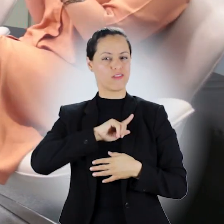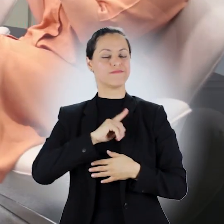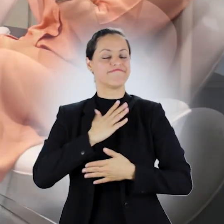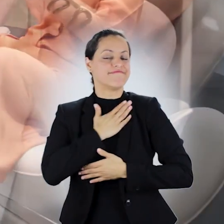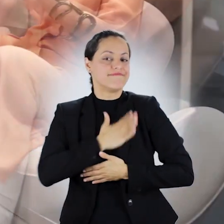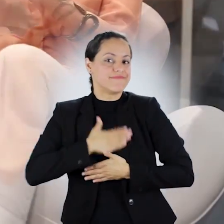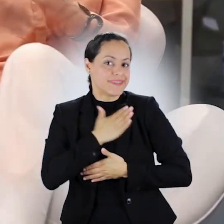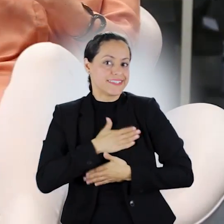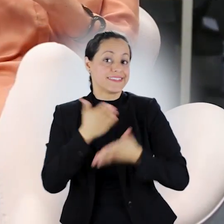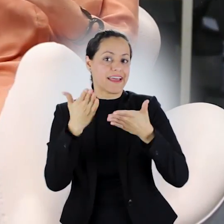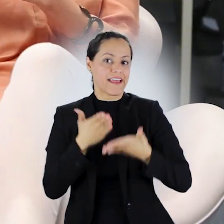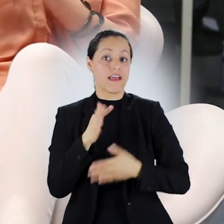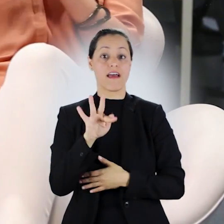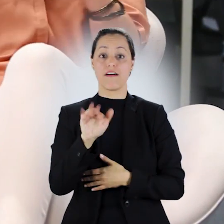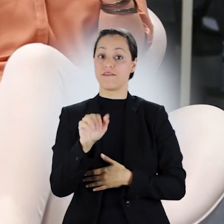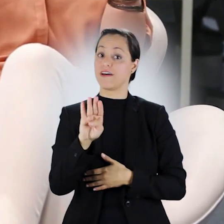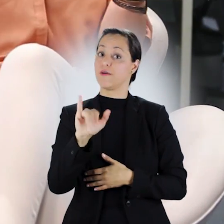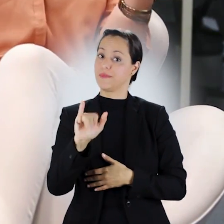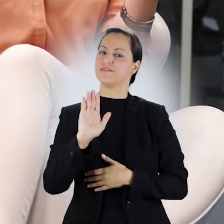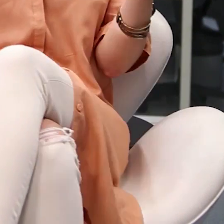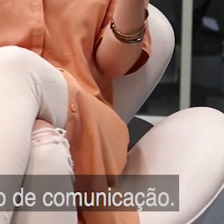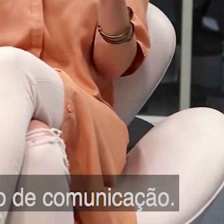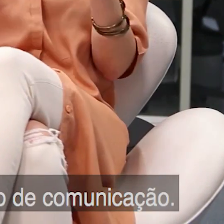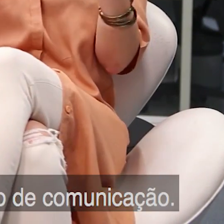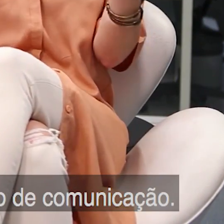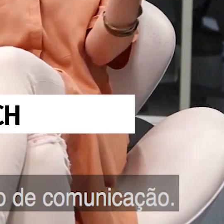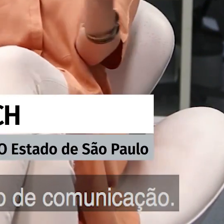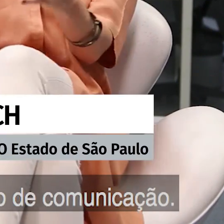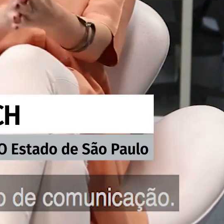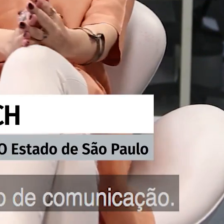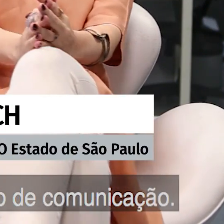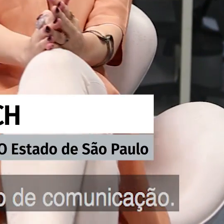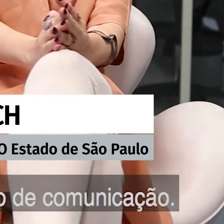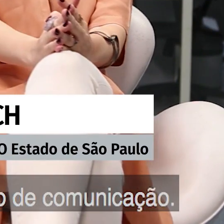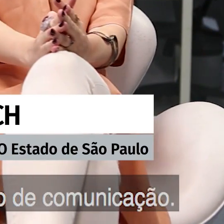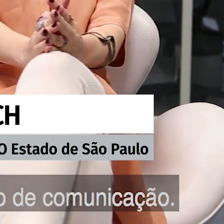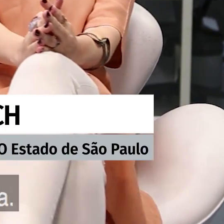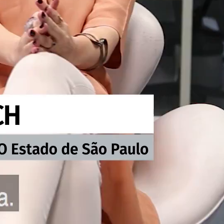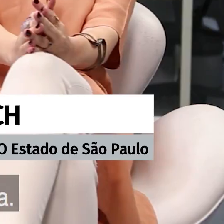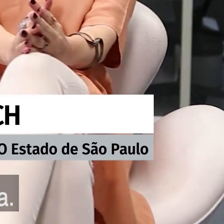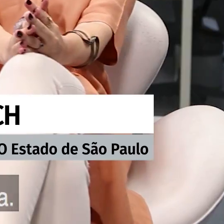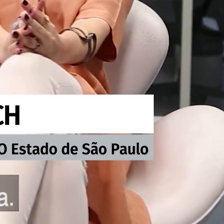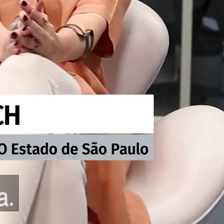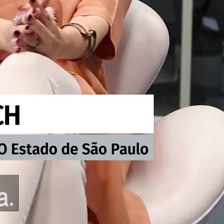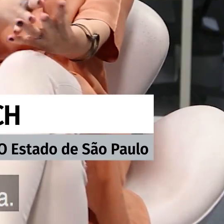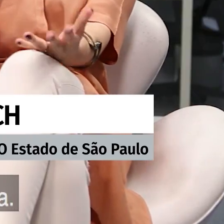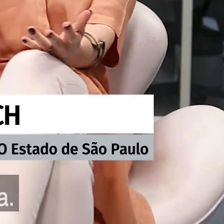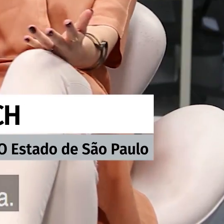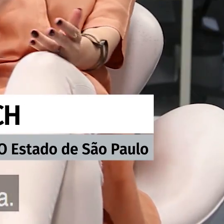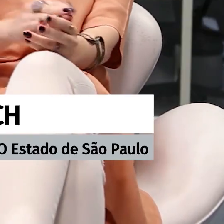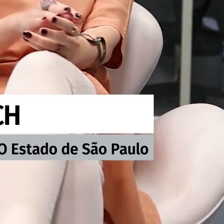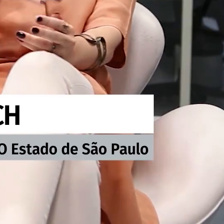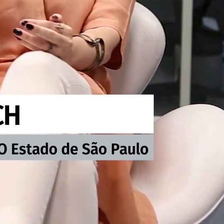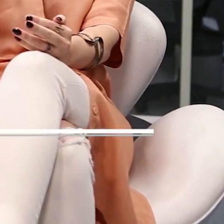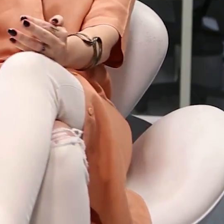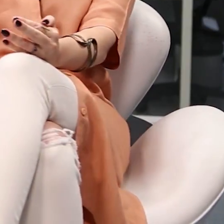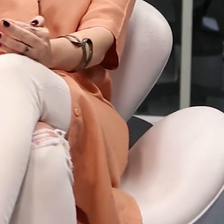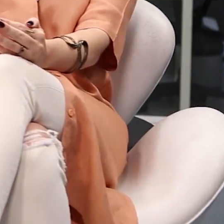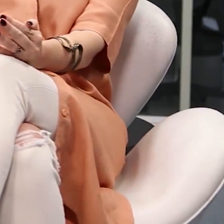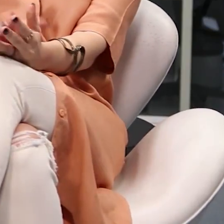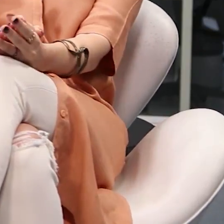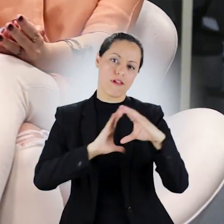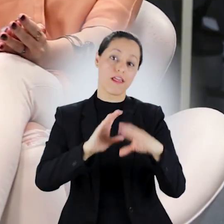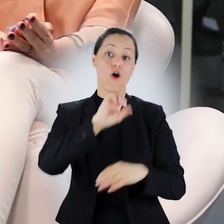Milena, como a Fabi já te descreveu, você é uma multitask, tá? Há 15 anos no mercado de comunicação, uma profissional ultra qualificada, passou por